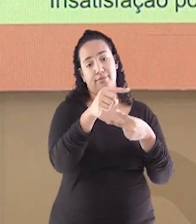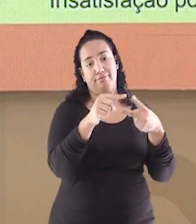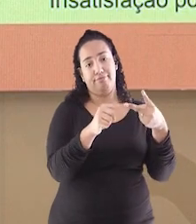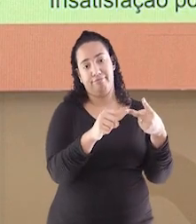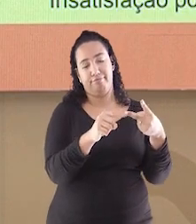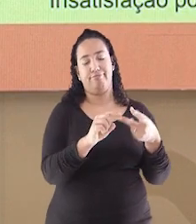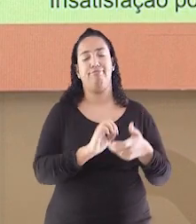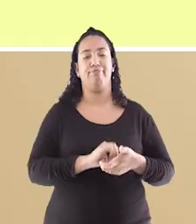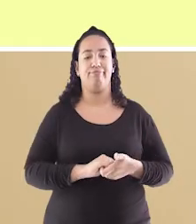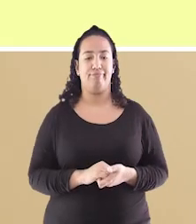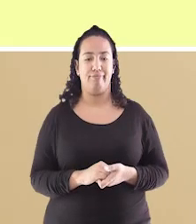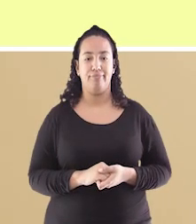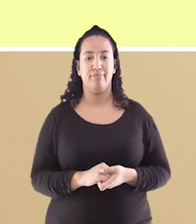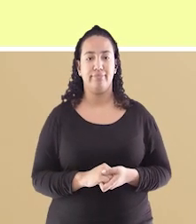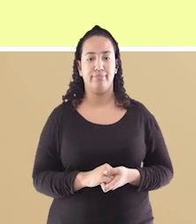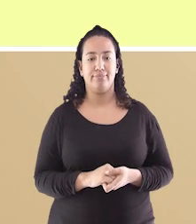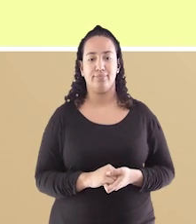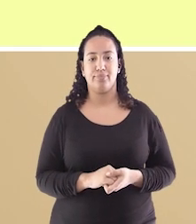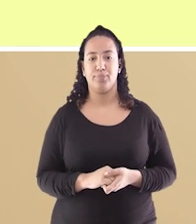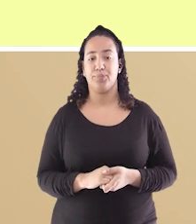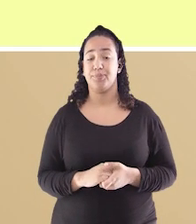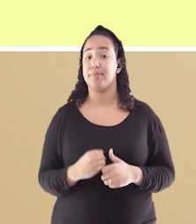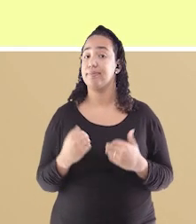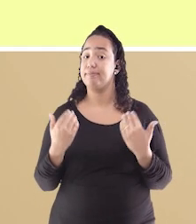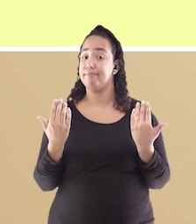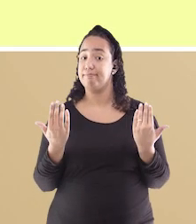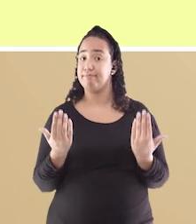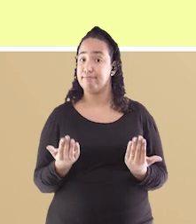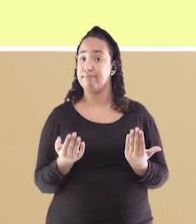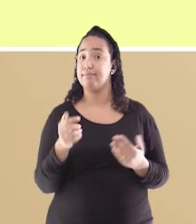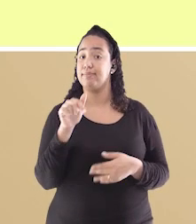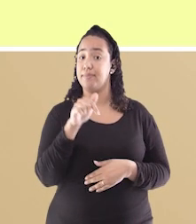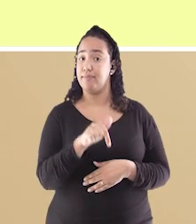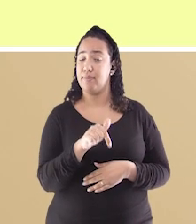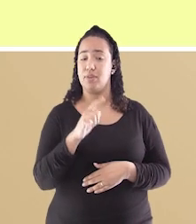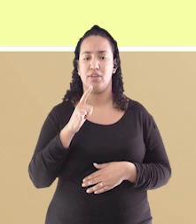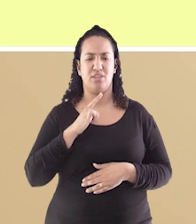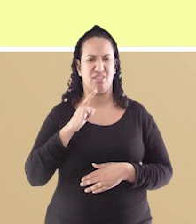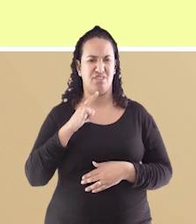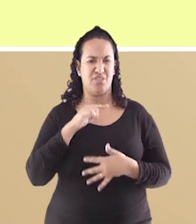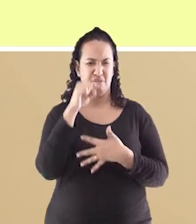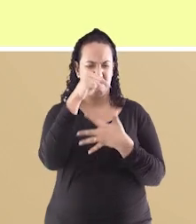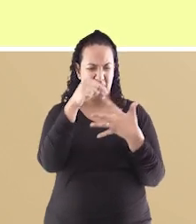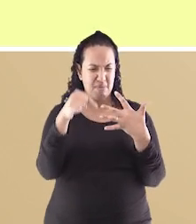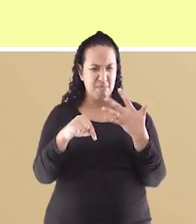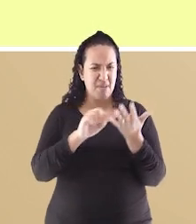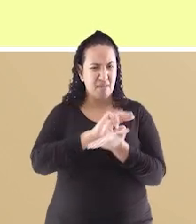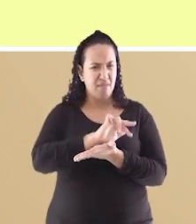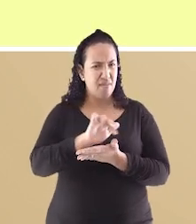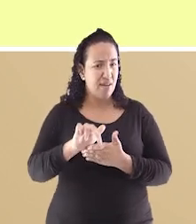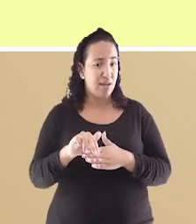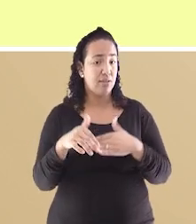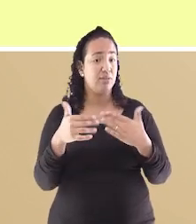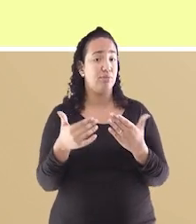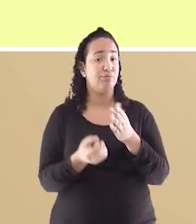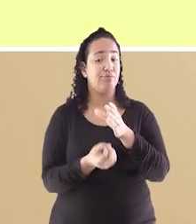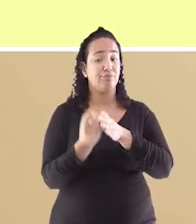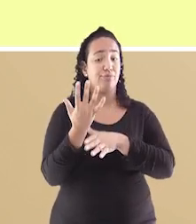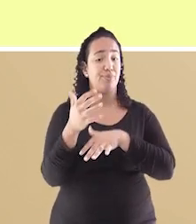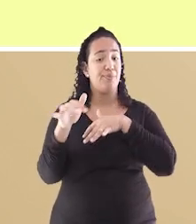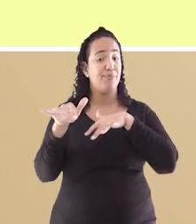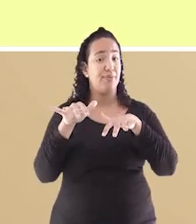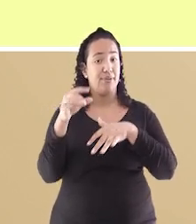segundo estados. E foi em meio a esses e outros absurdos da época que começou a surgir o